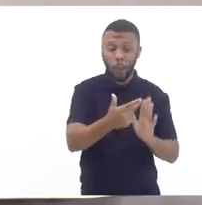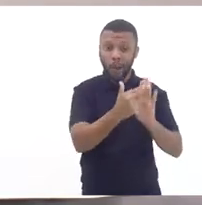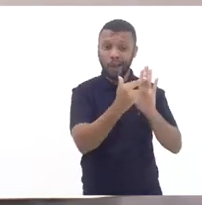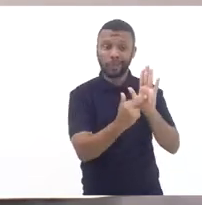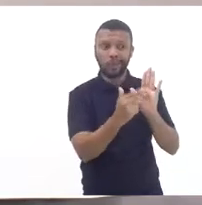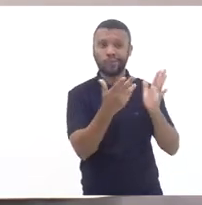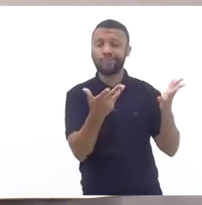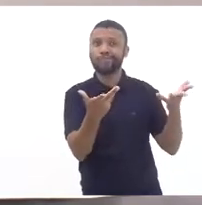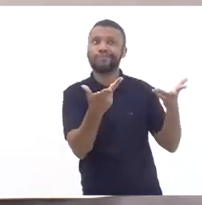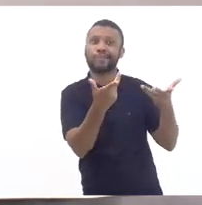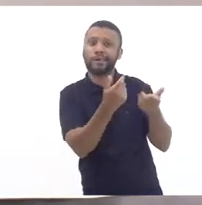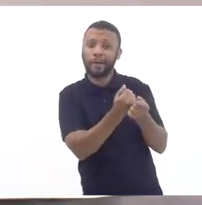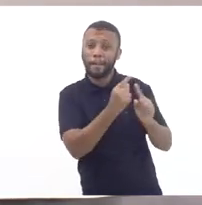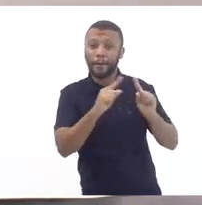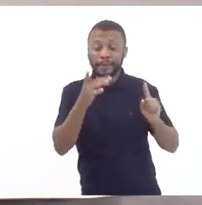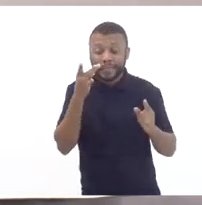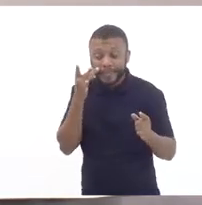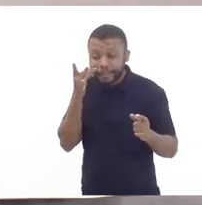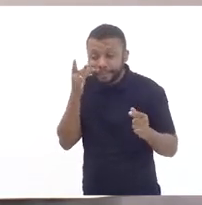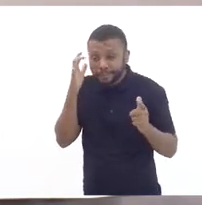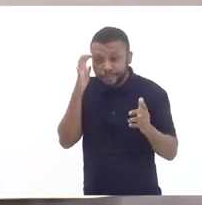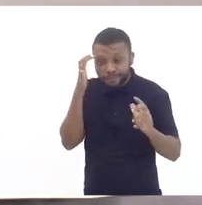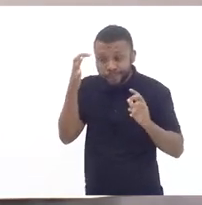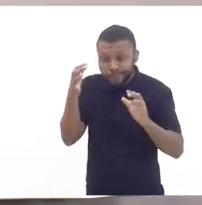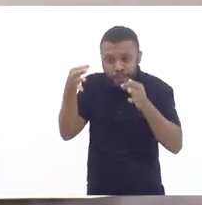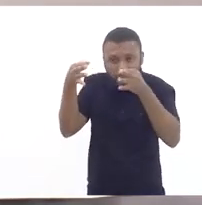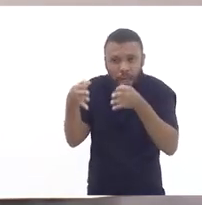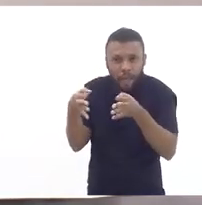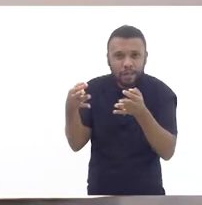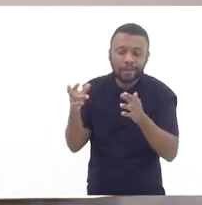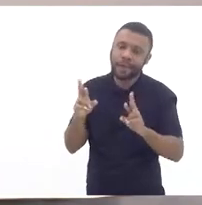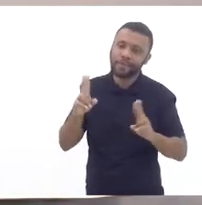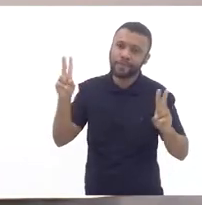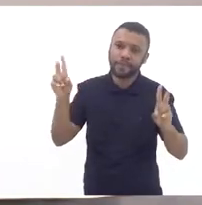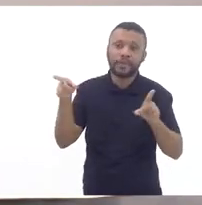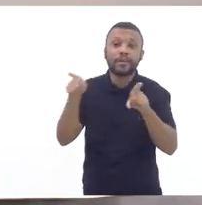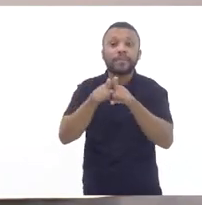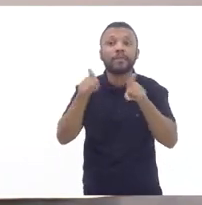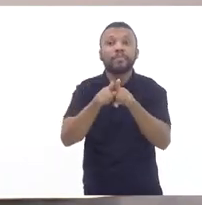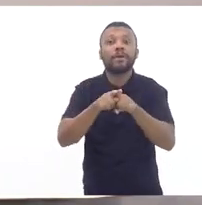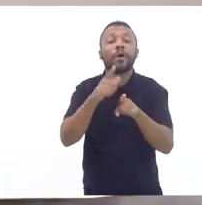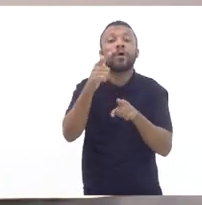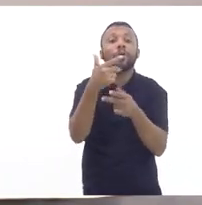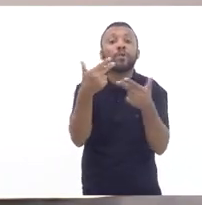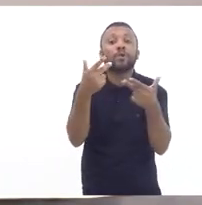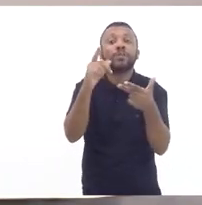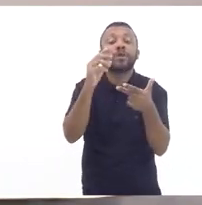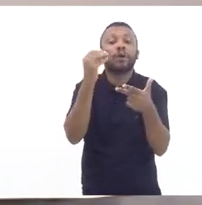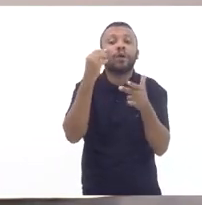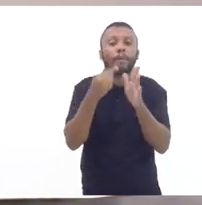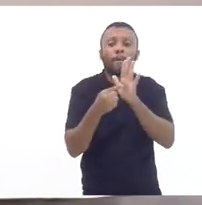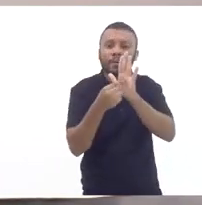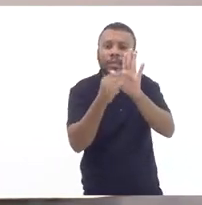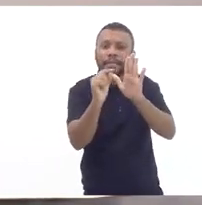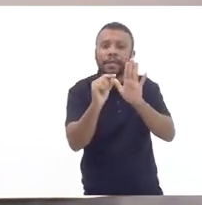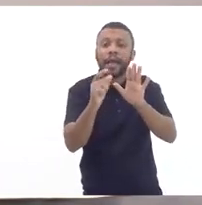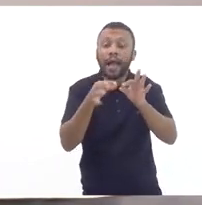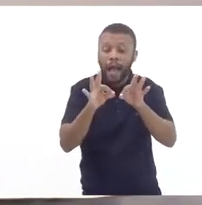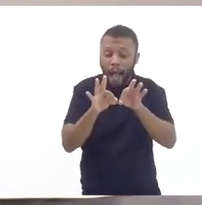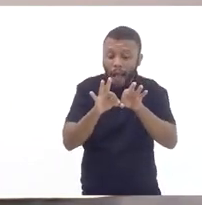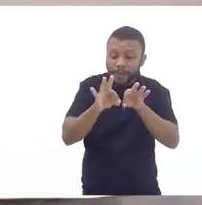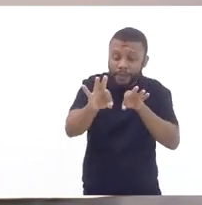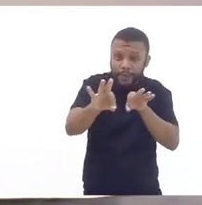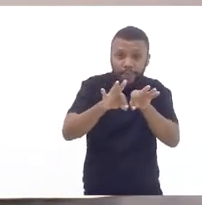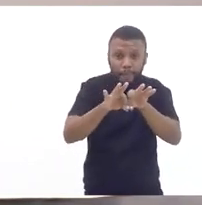mas quando você chega para ver de perto a realidade, é totalmente diferente. Outra coisa, eu trouxe a régua das medidas... Exata.